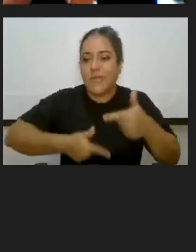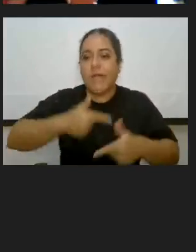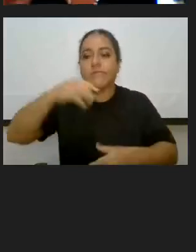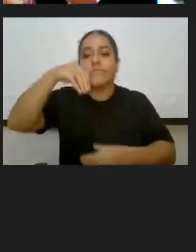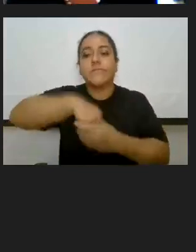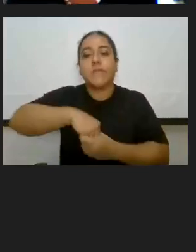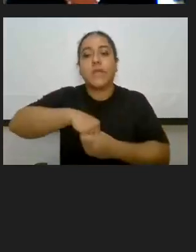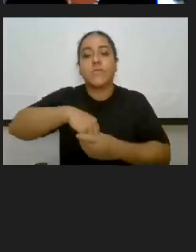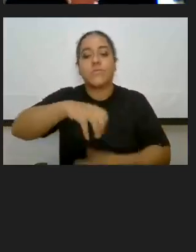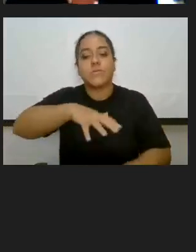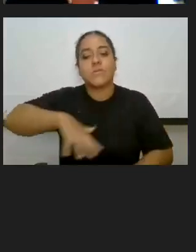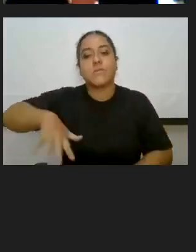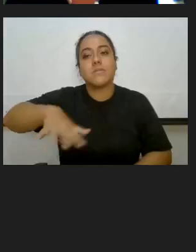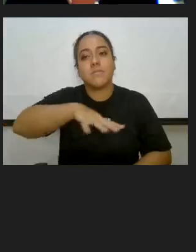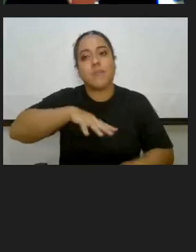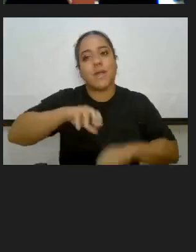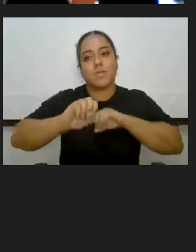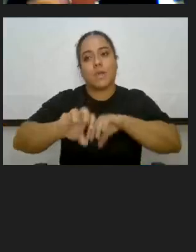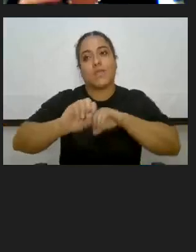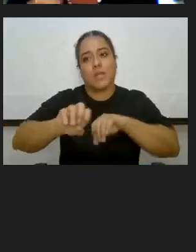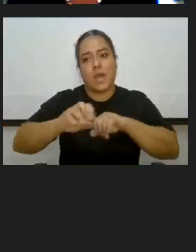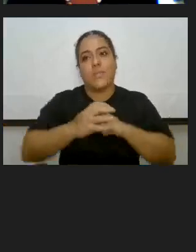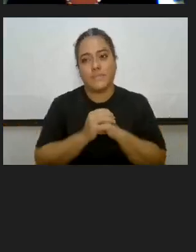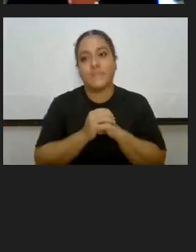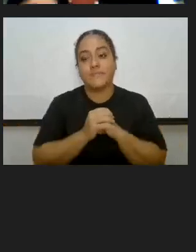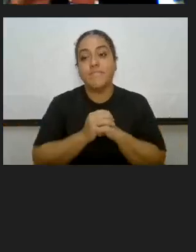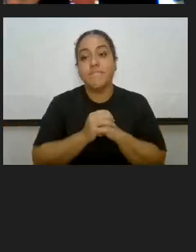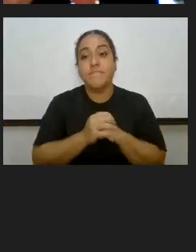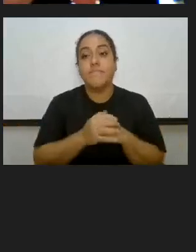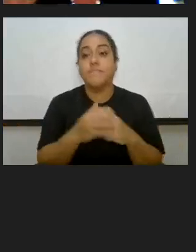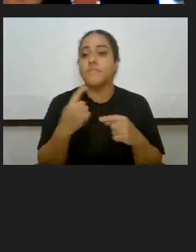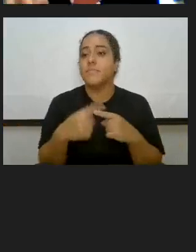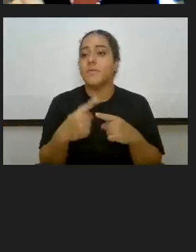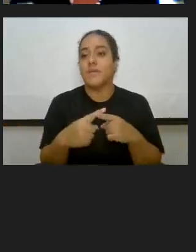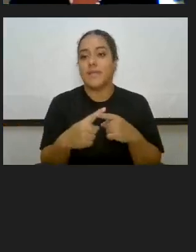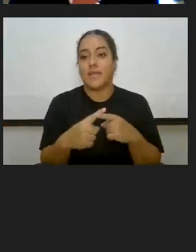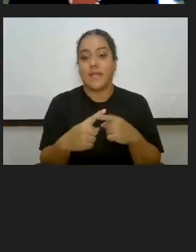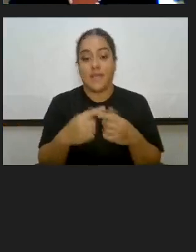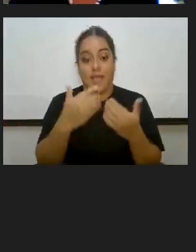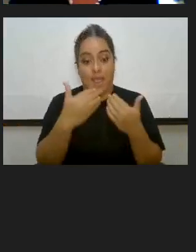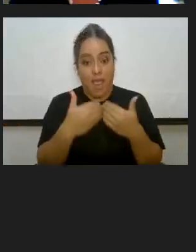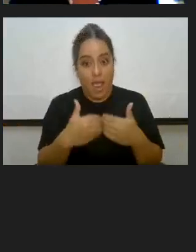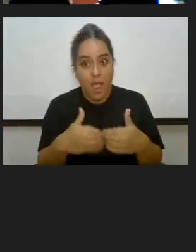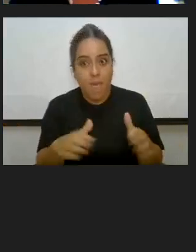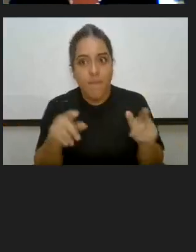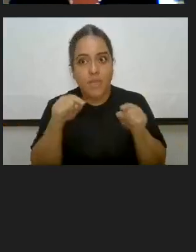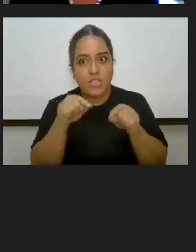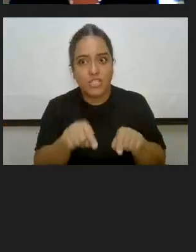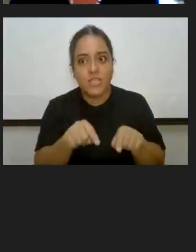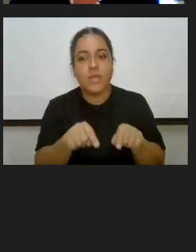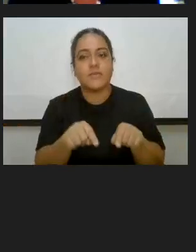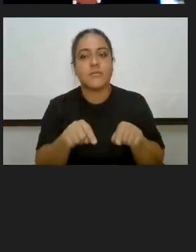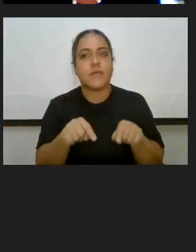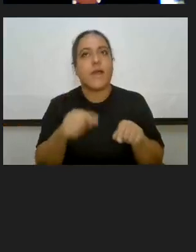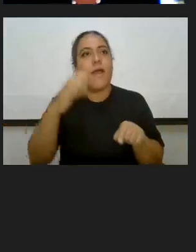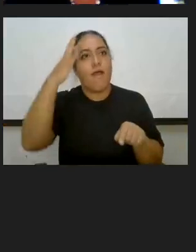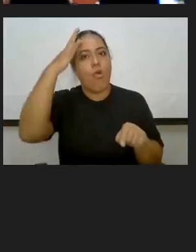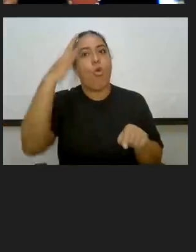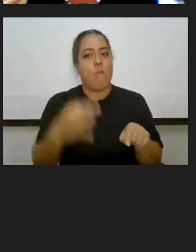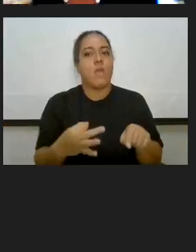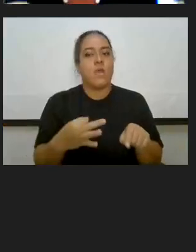espaço educacional. Por quê? Porque a partir desta concepção de desenvolvimento que